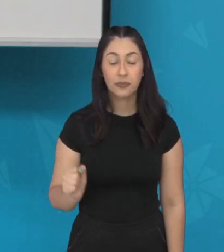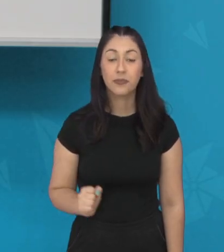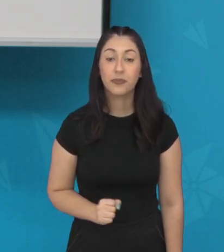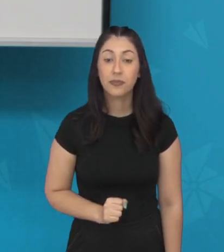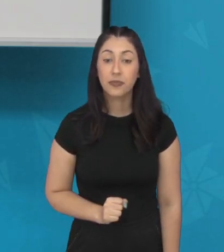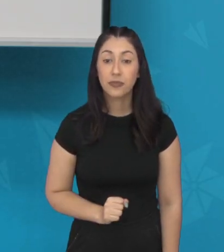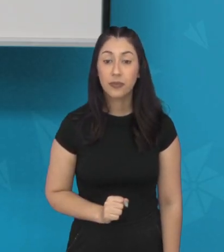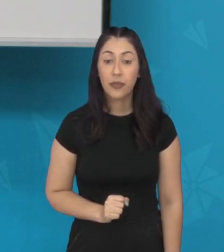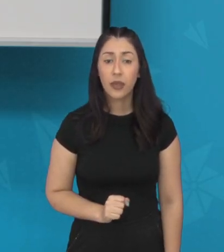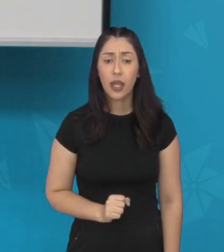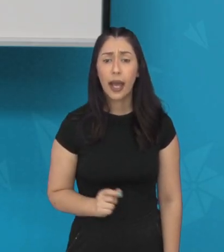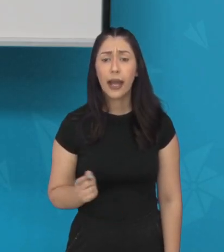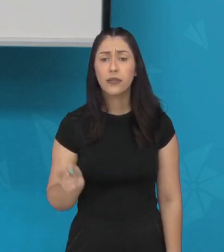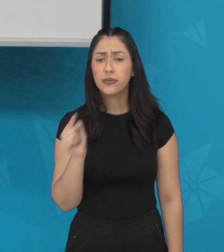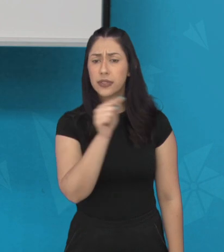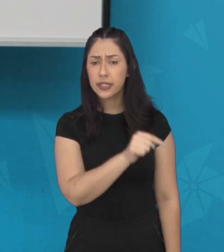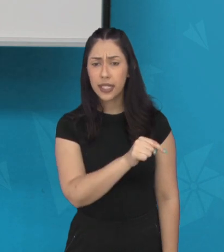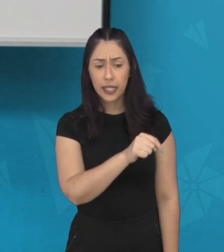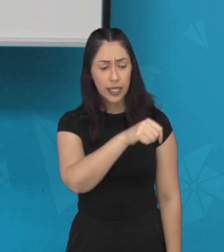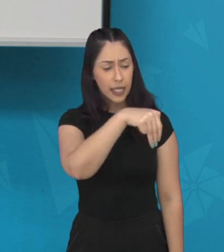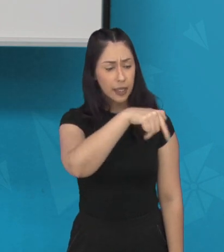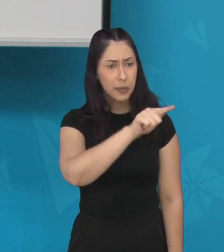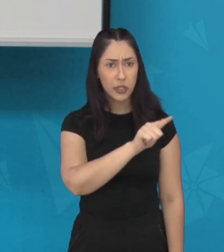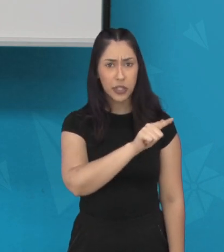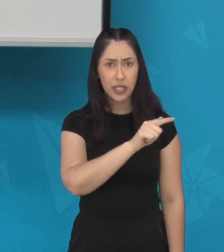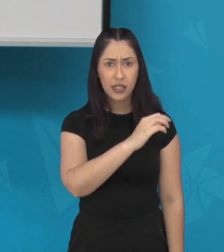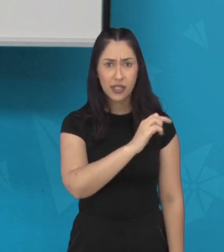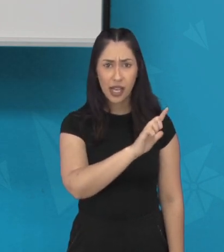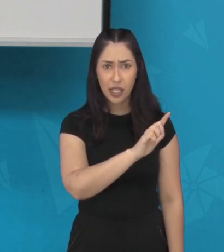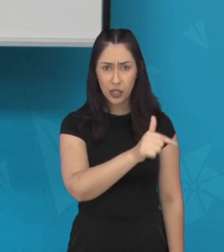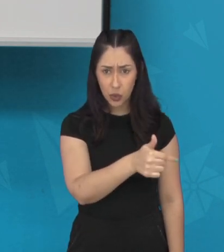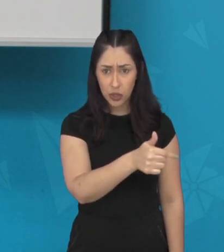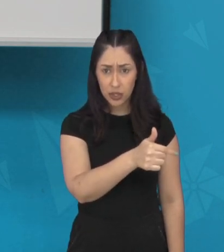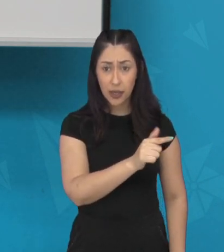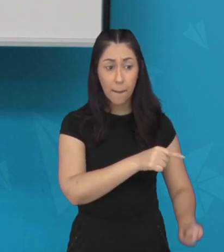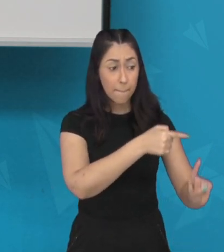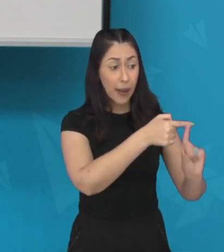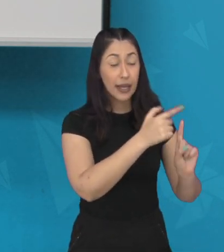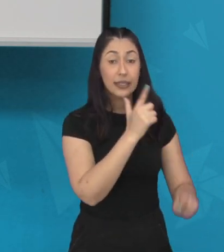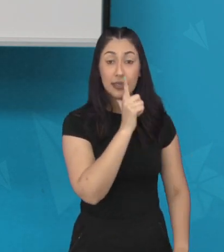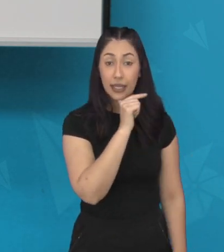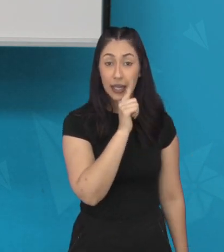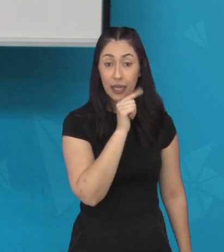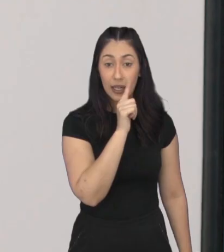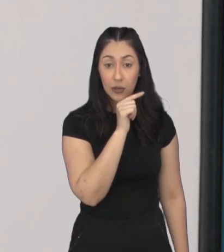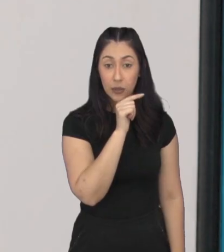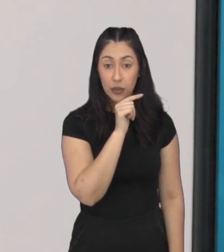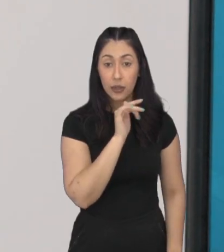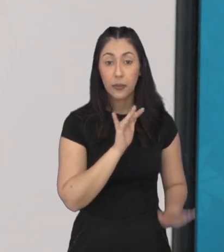formando então uma quantidade X de cloreto de magnésio mais 36 gramas de água.